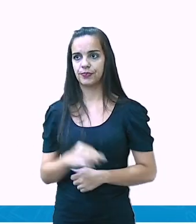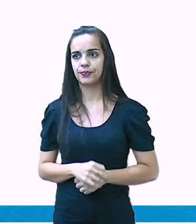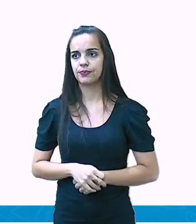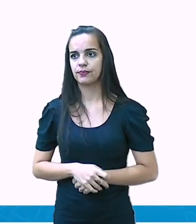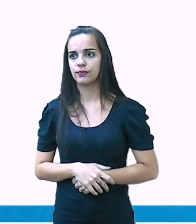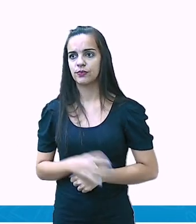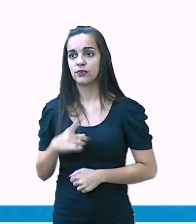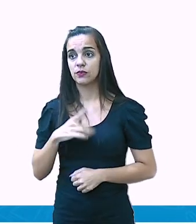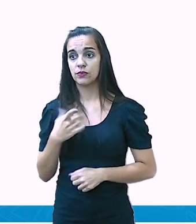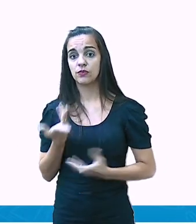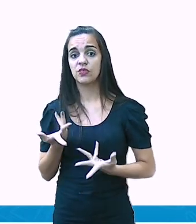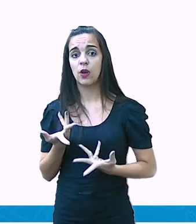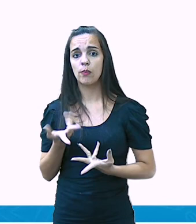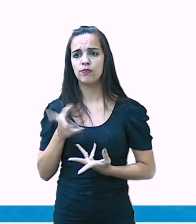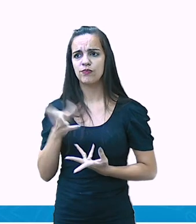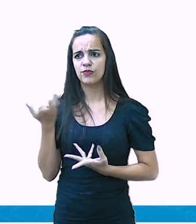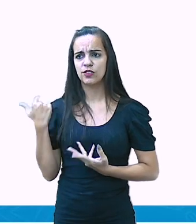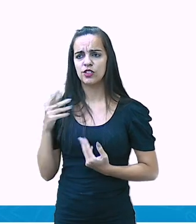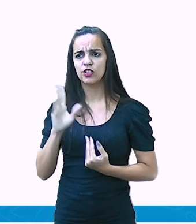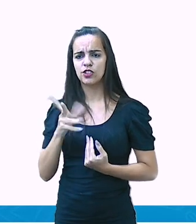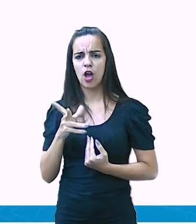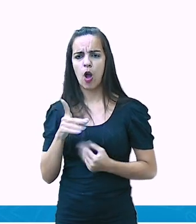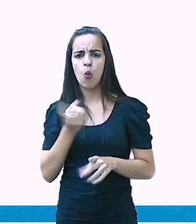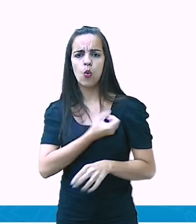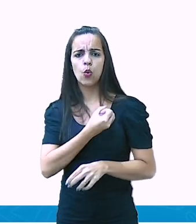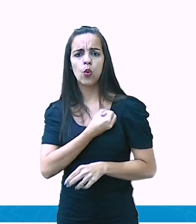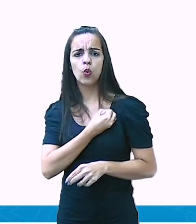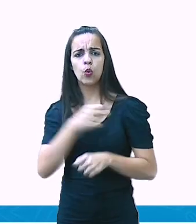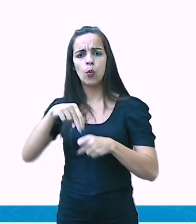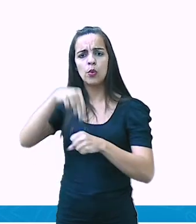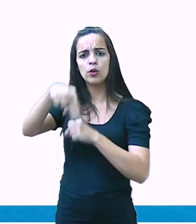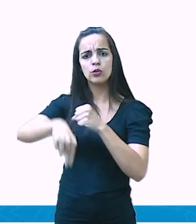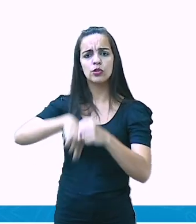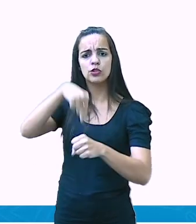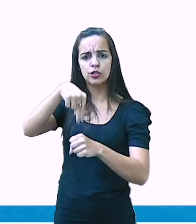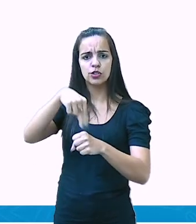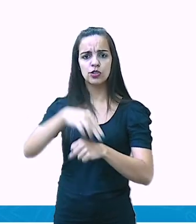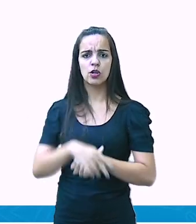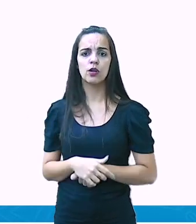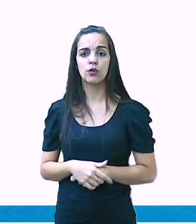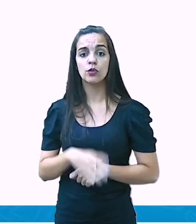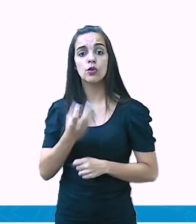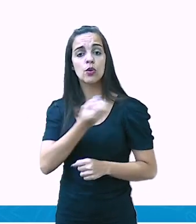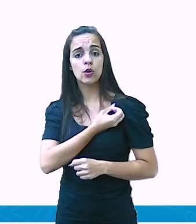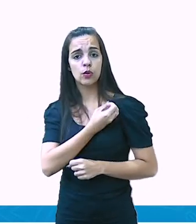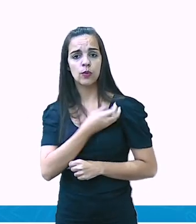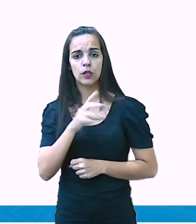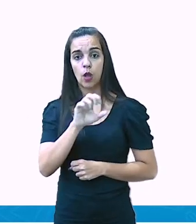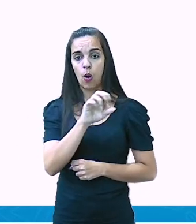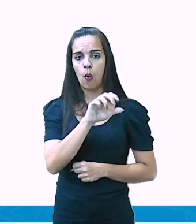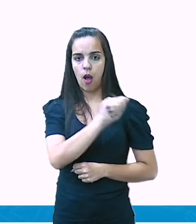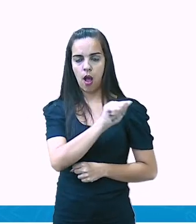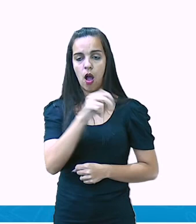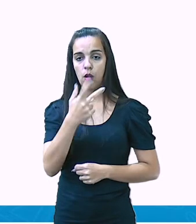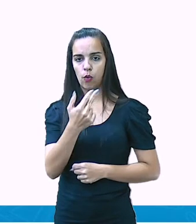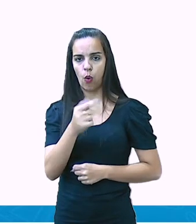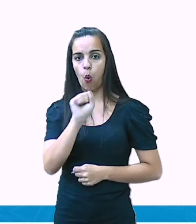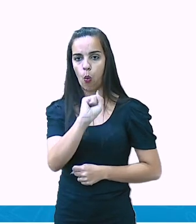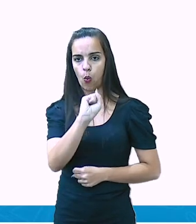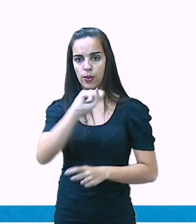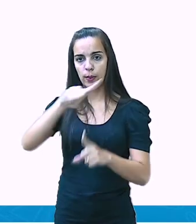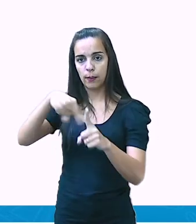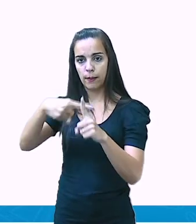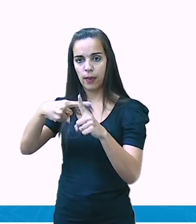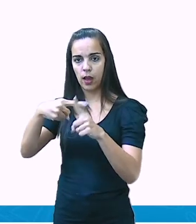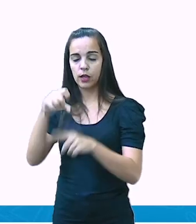duas informações aí. Número de nêutrons, número de prótons. Somou. Qual o resultado que você encontrou?